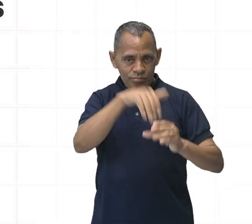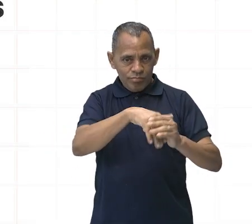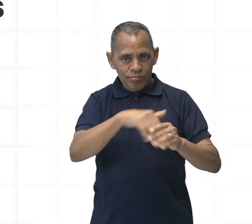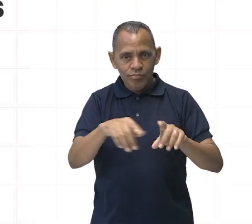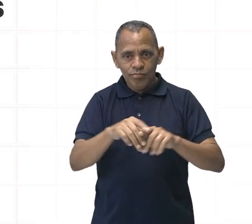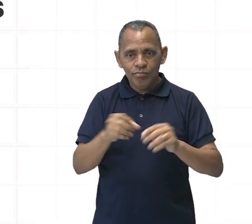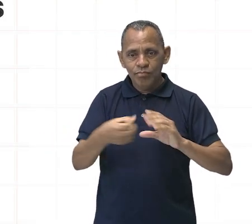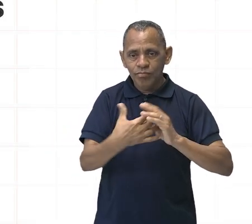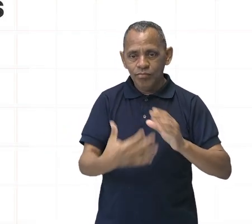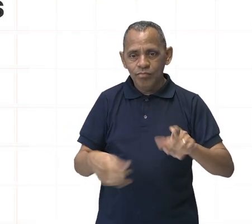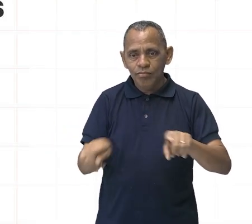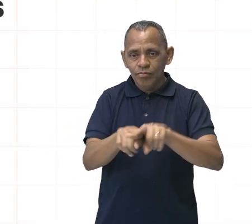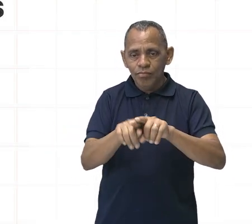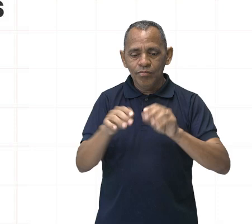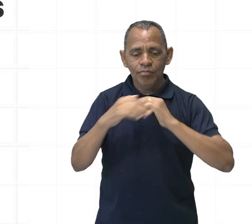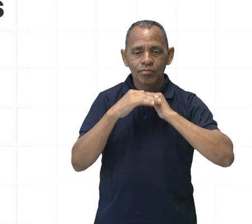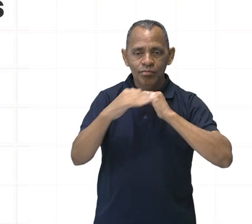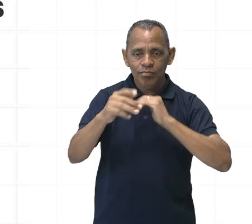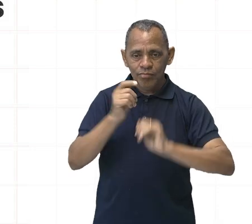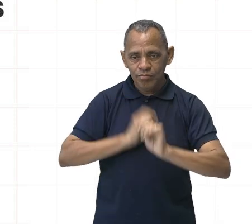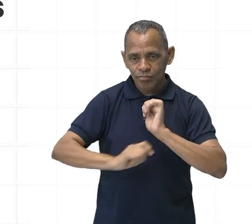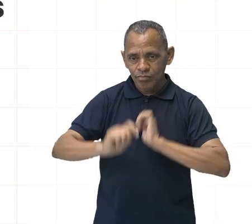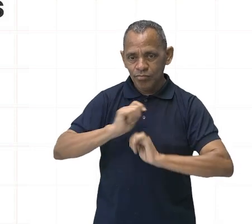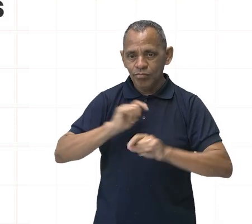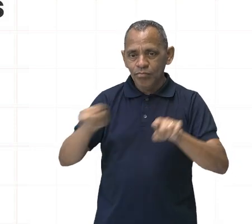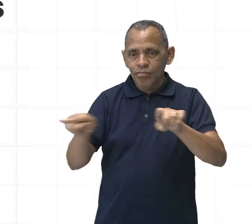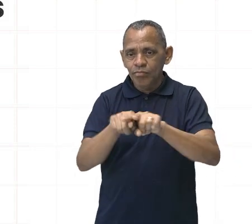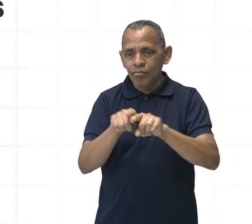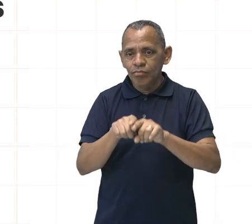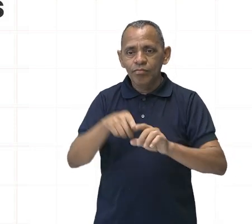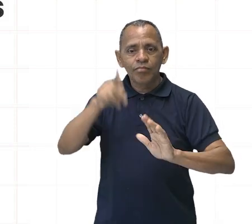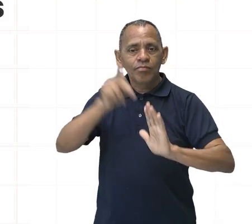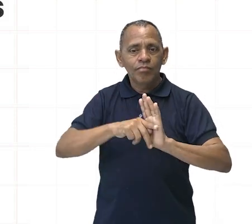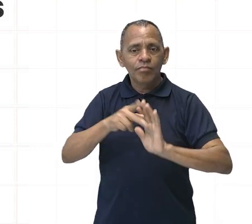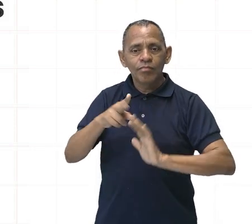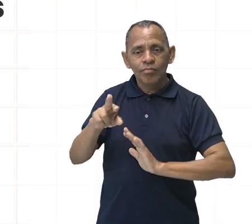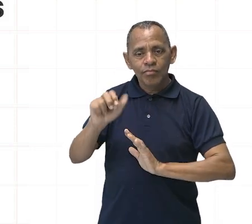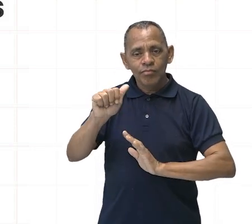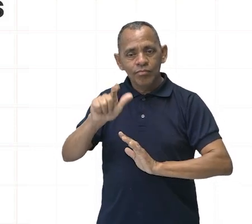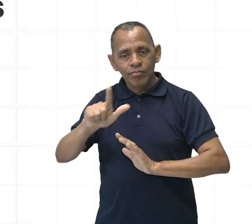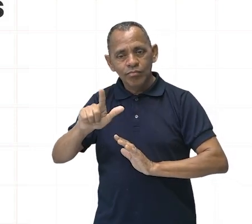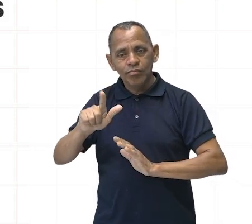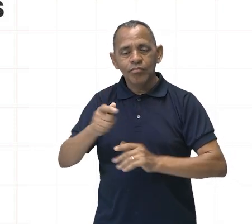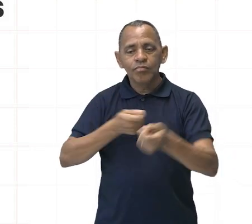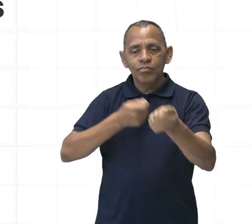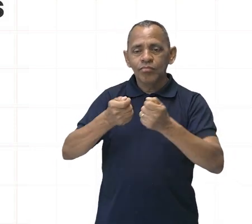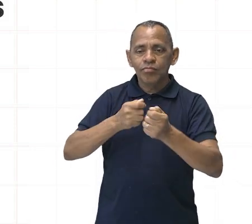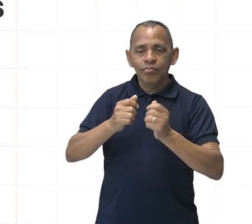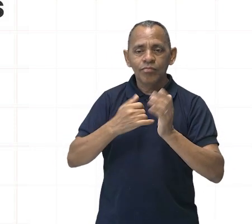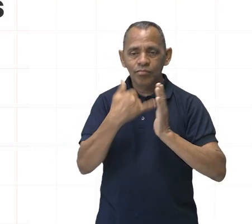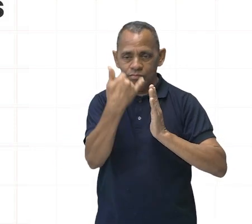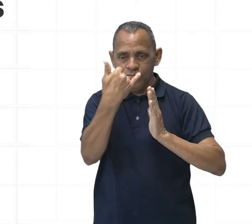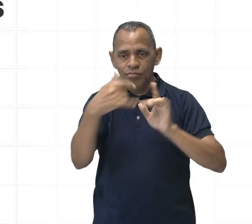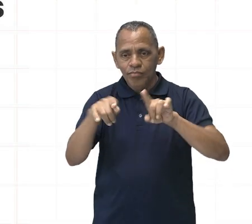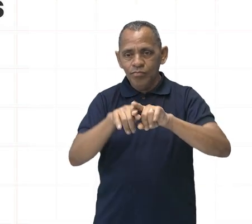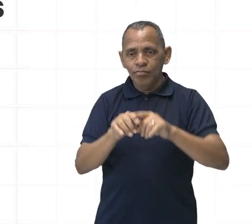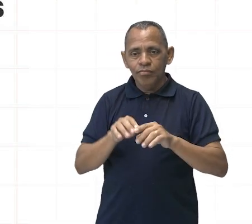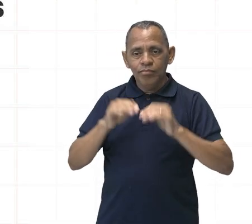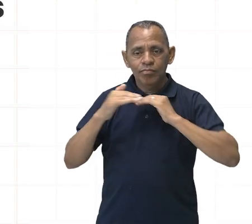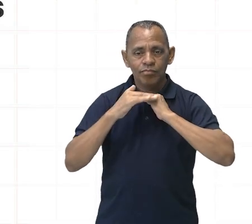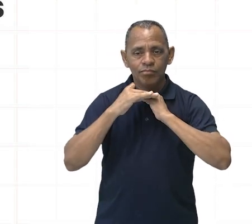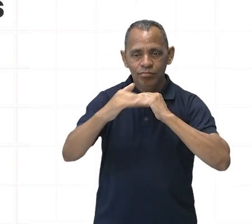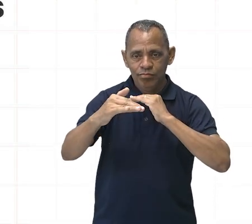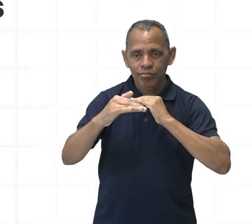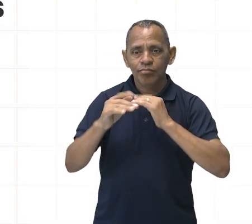caracterizado pela estabilização econômica, com plano real, controle da inflação e estabilização